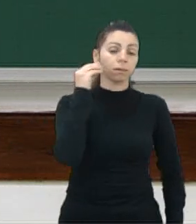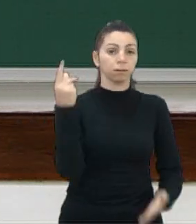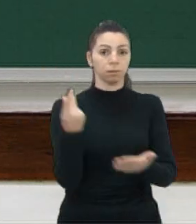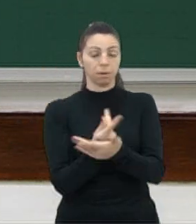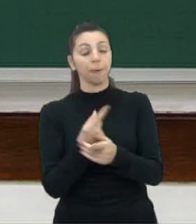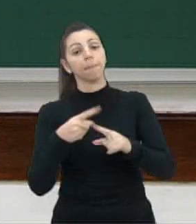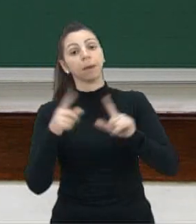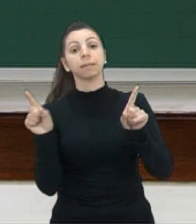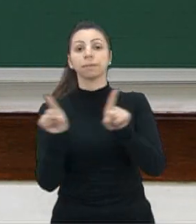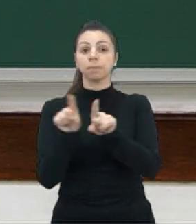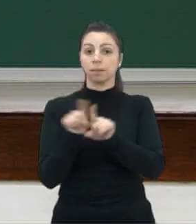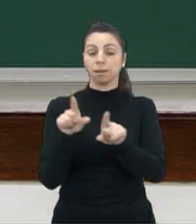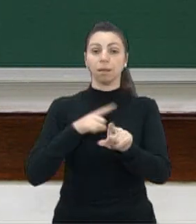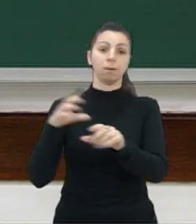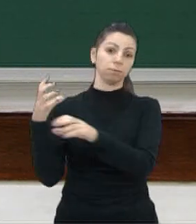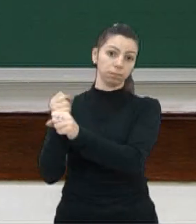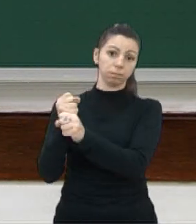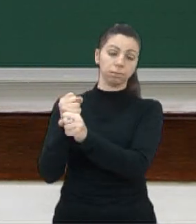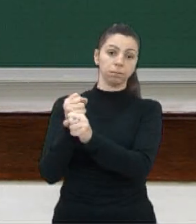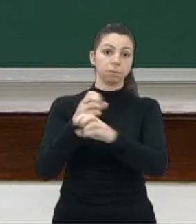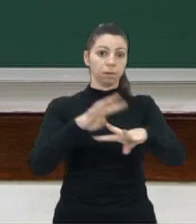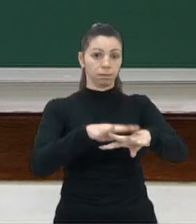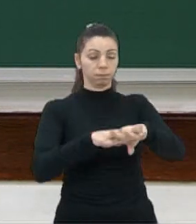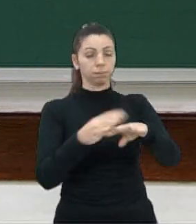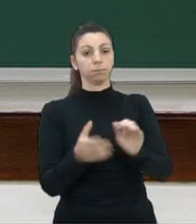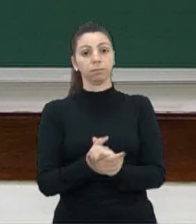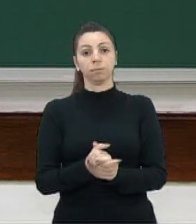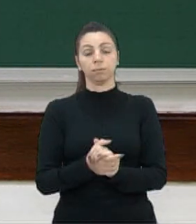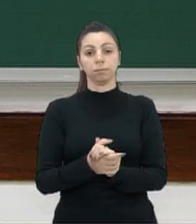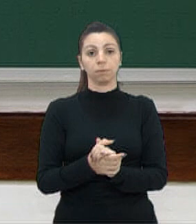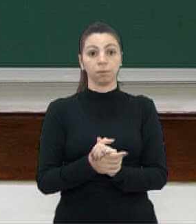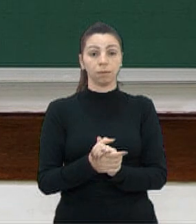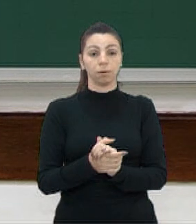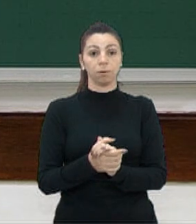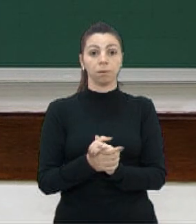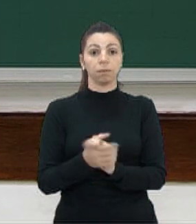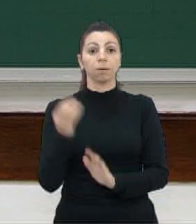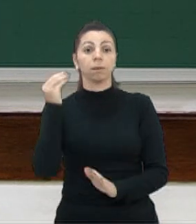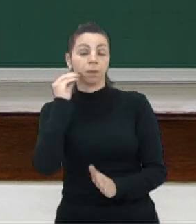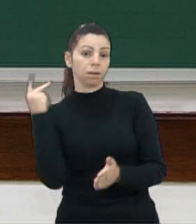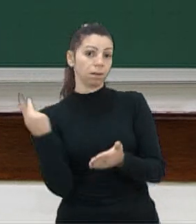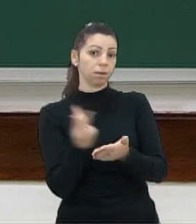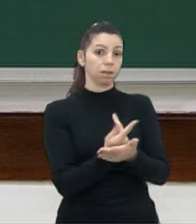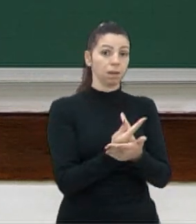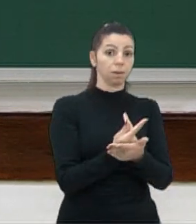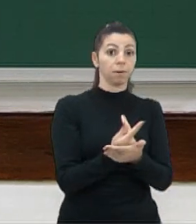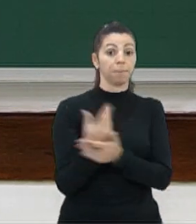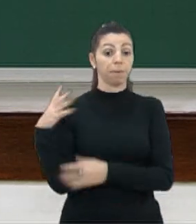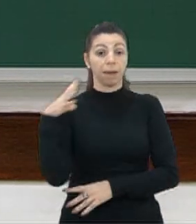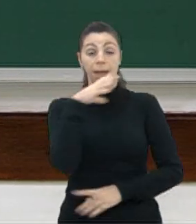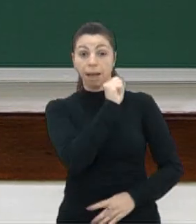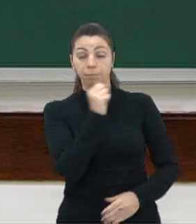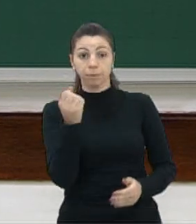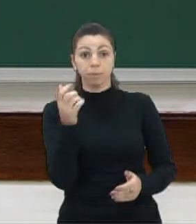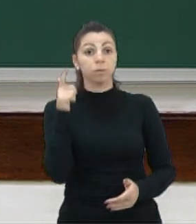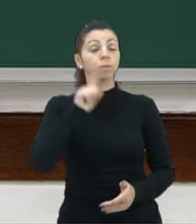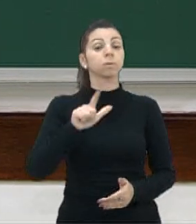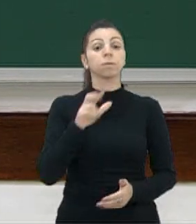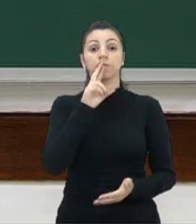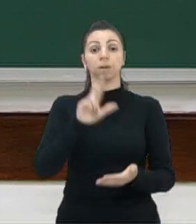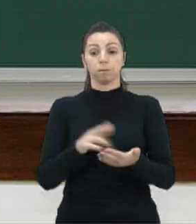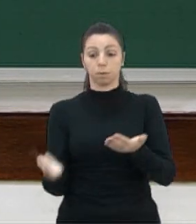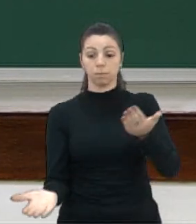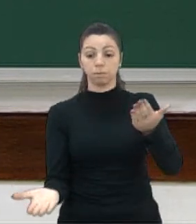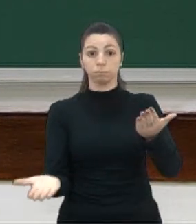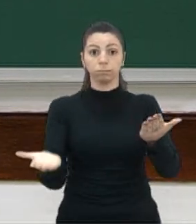maneira matemática de fazer isso. Tentativa e erro é um método mais rápido e mais fácil para conseguir o balanceamento das equações. Agora vamos ver